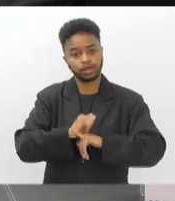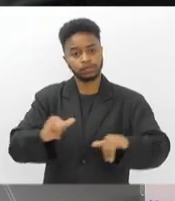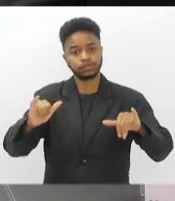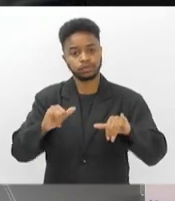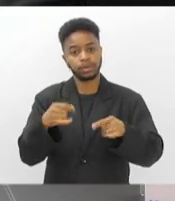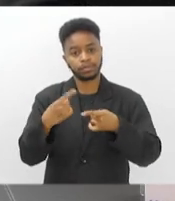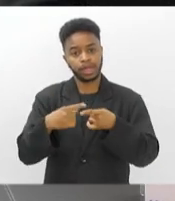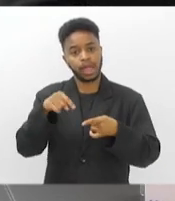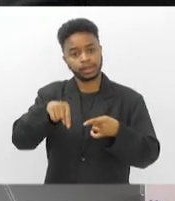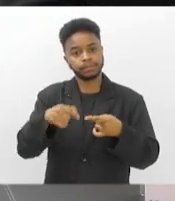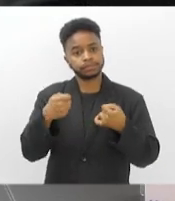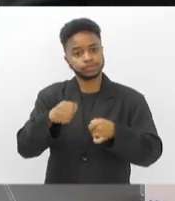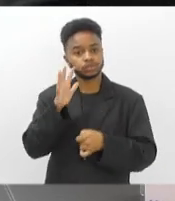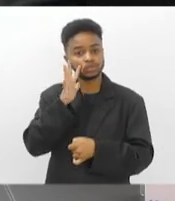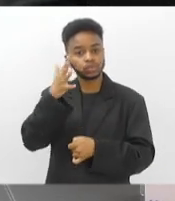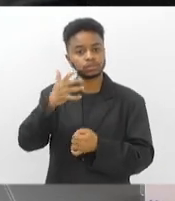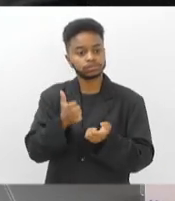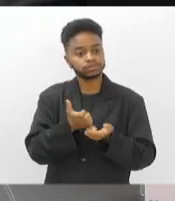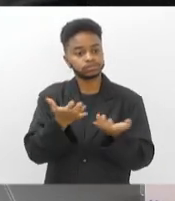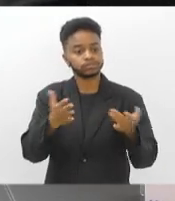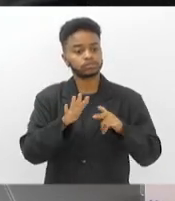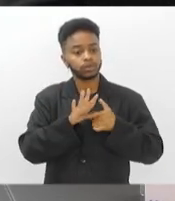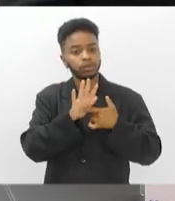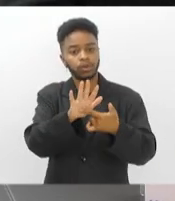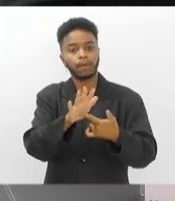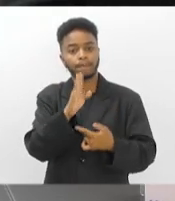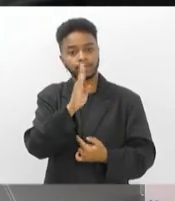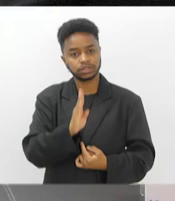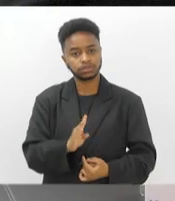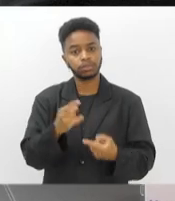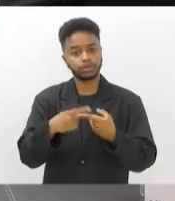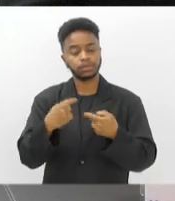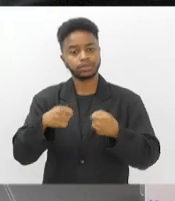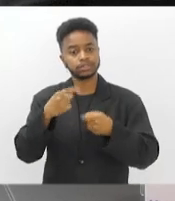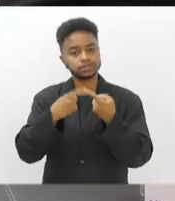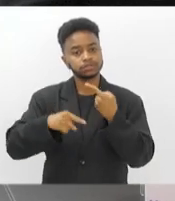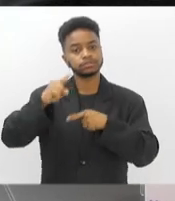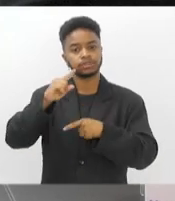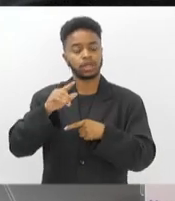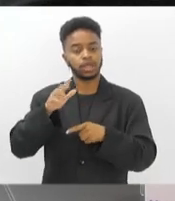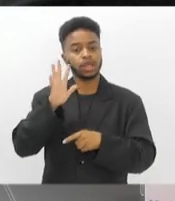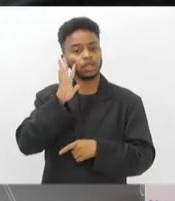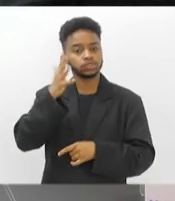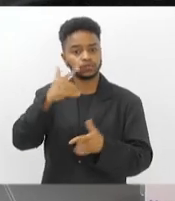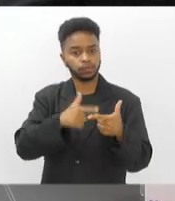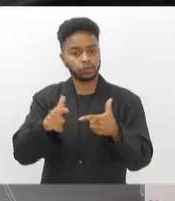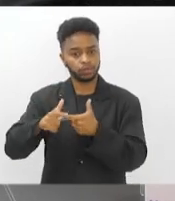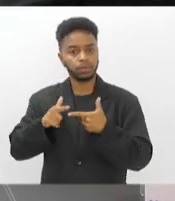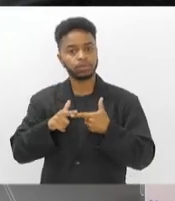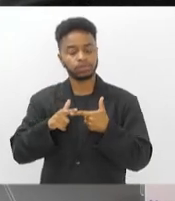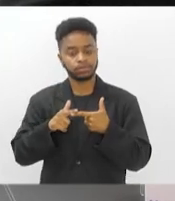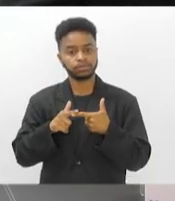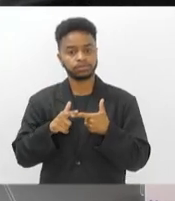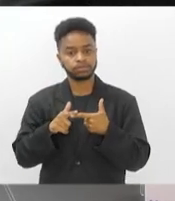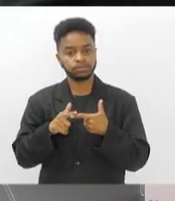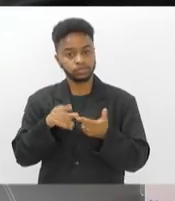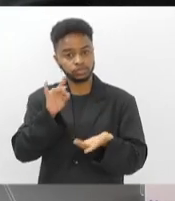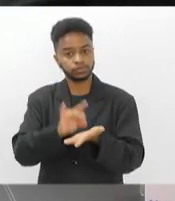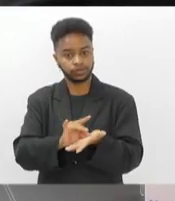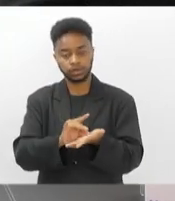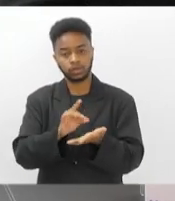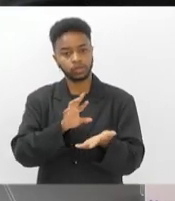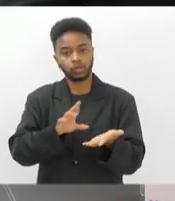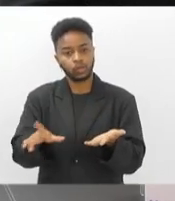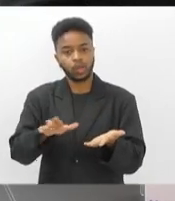fato uma solução que seja para o Brasil que que de fato Há um novo cenário a ser redesenhado a partir da realidade real e